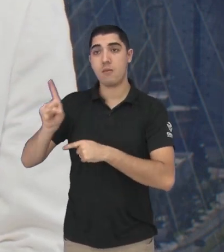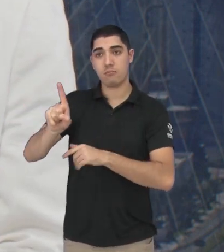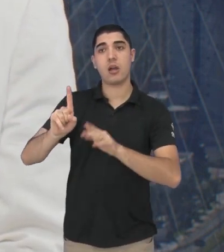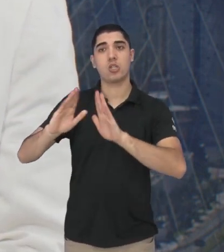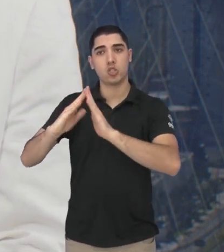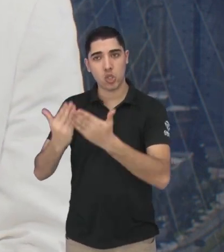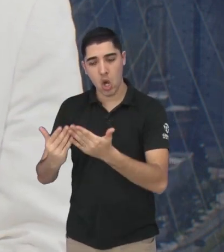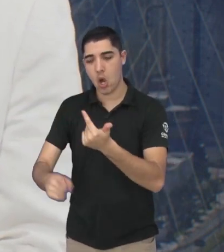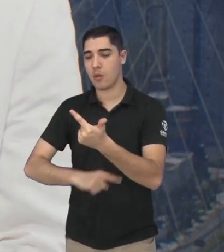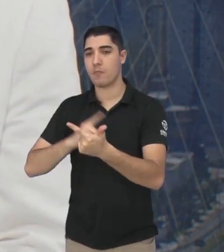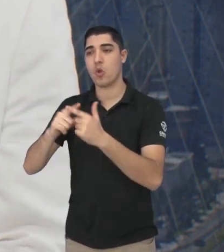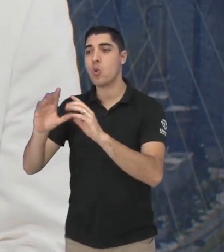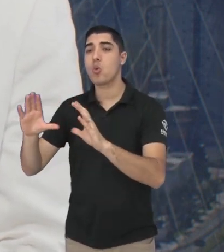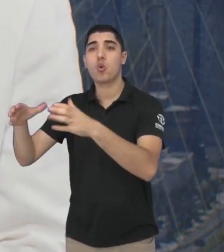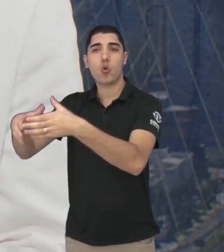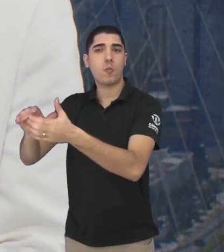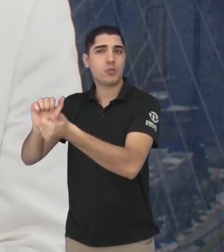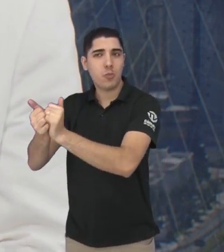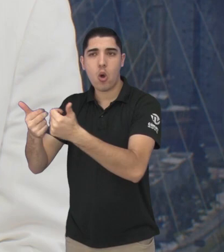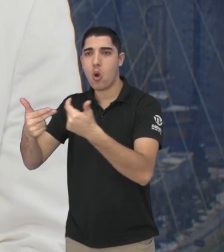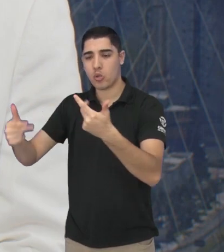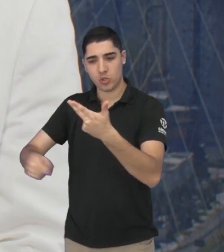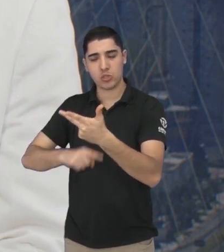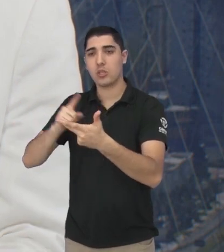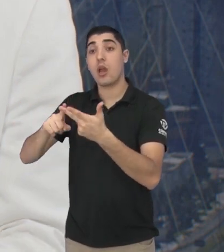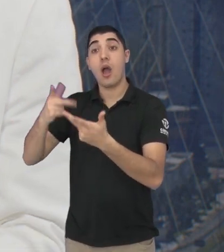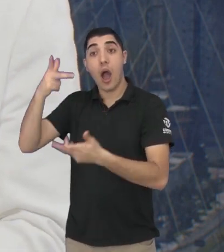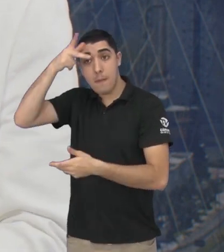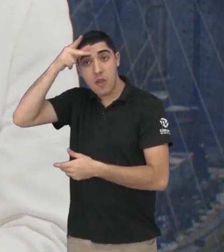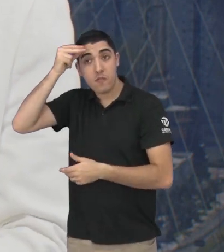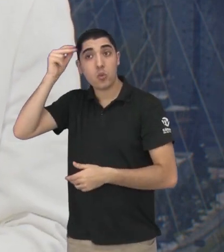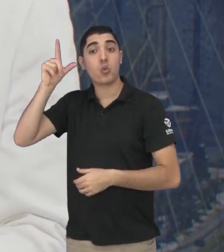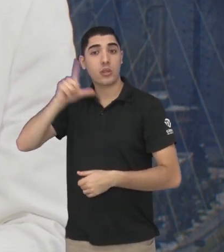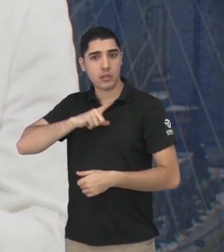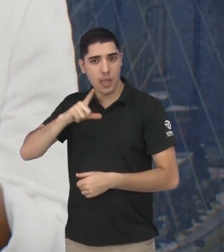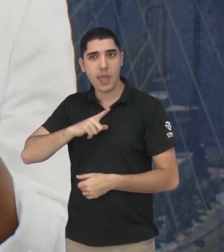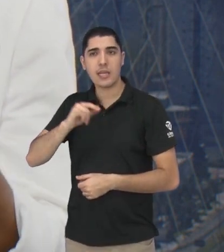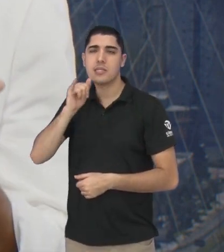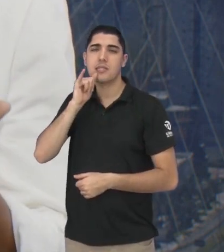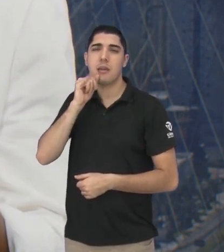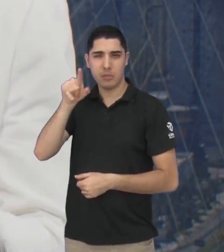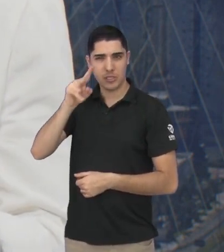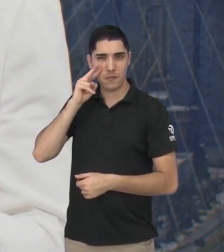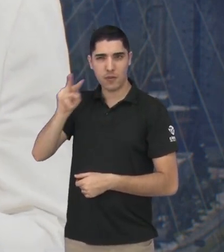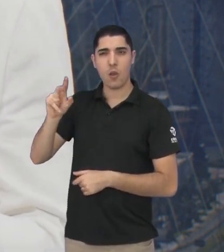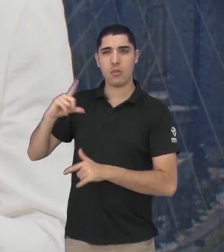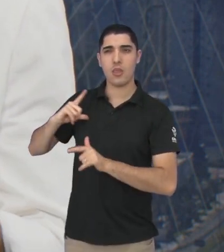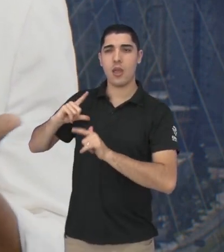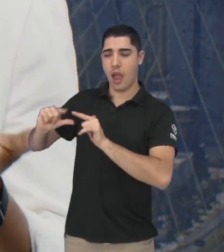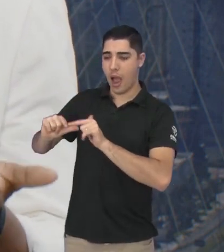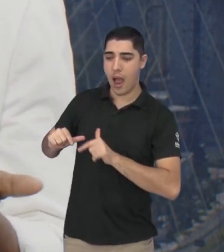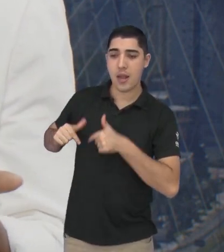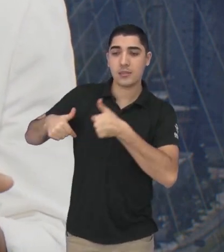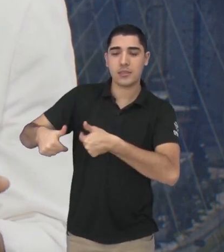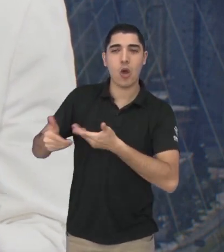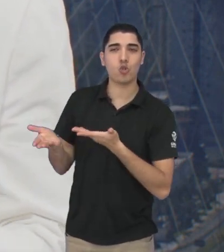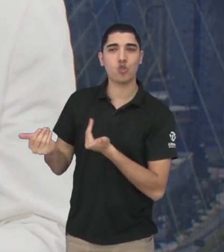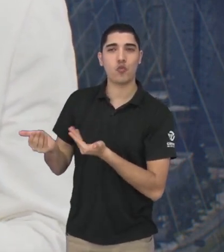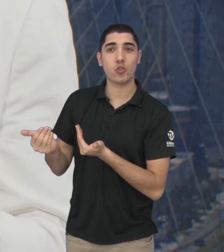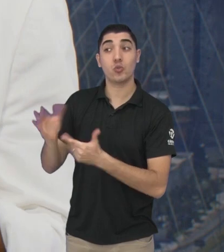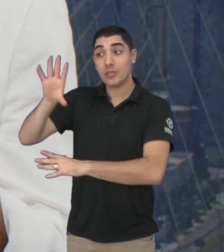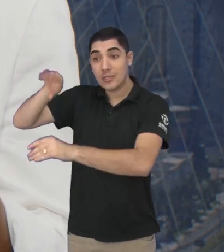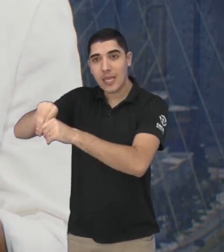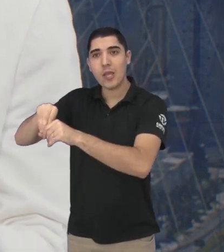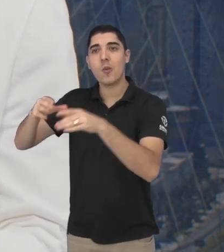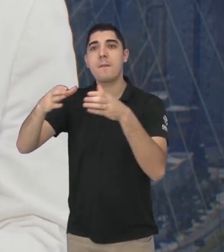um clube, então tudo precisa pensar em rede. A prefeitura tem, se vê a ação juventude que é feita nos bairros da nossa cidade,